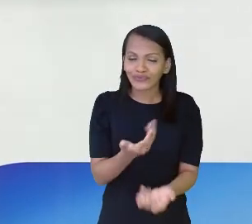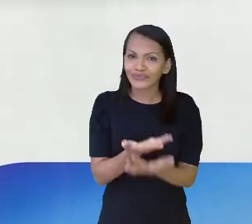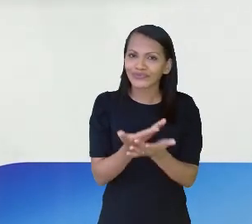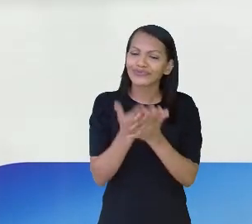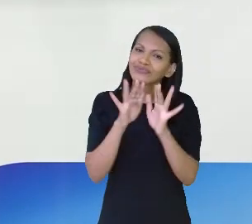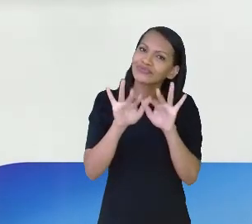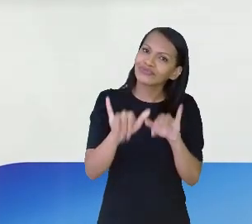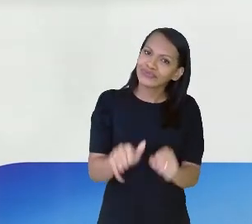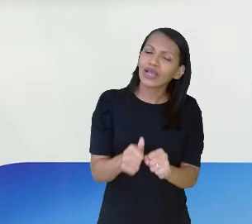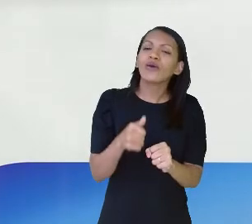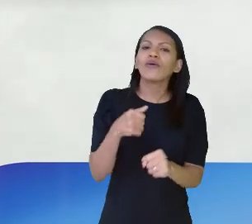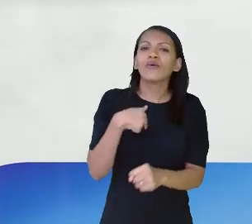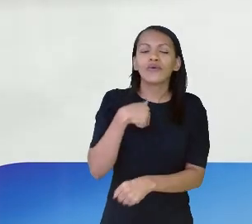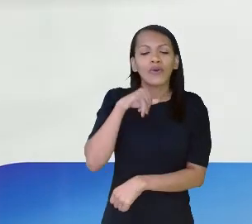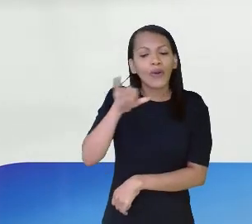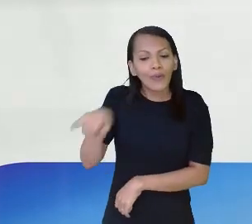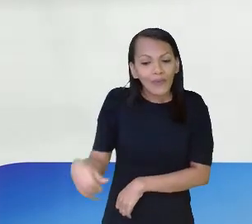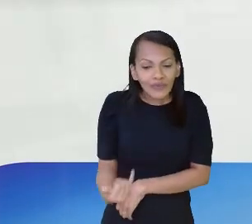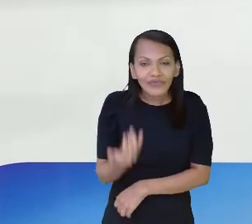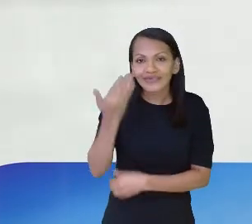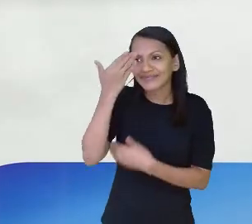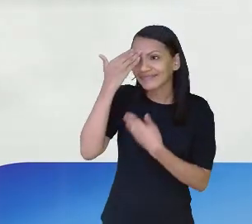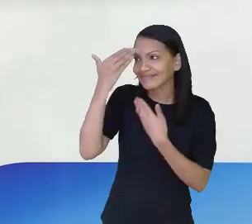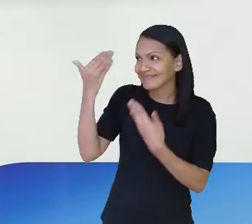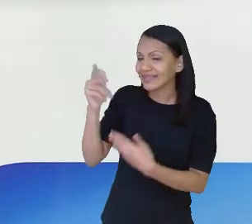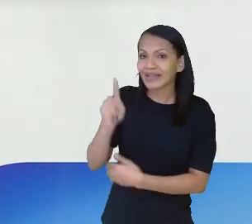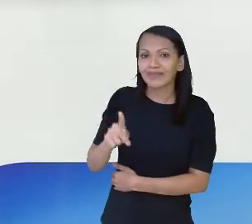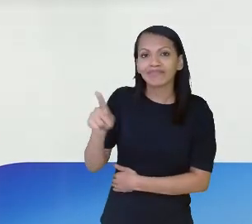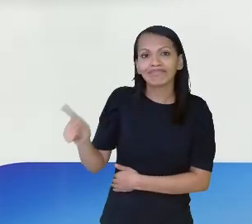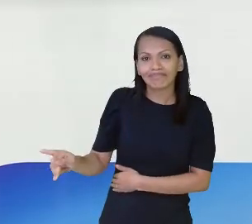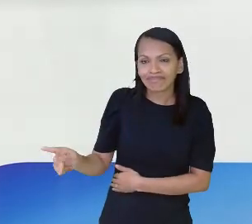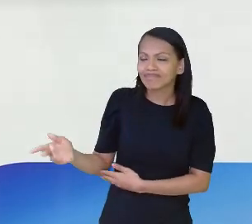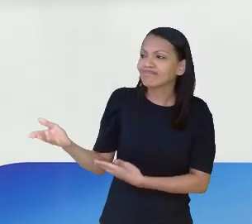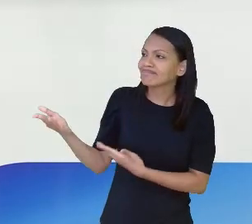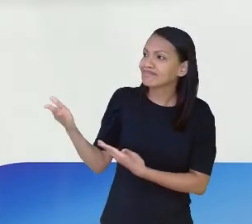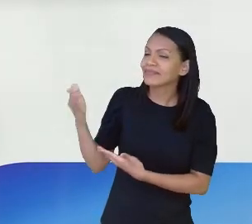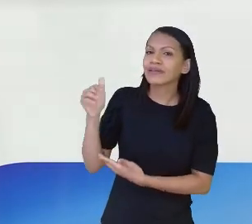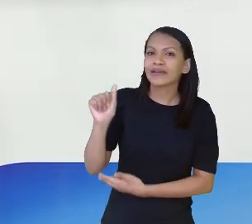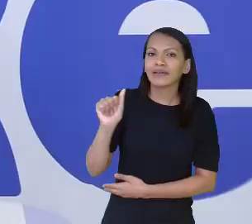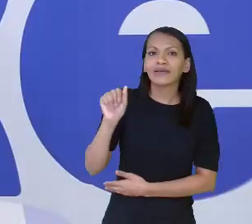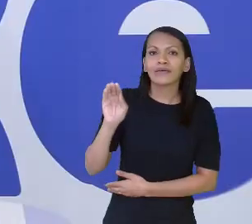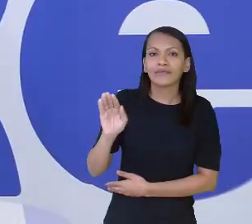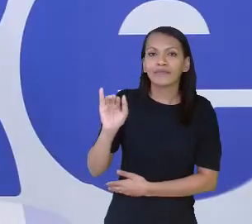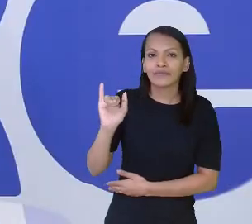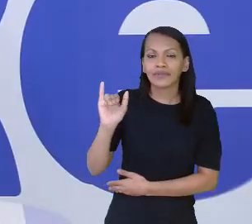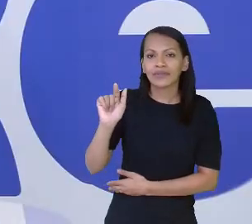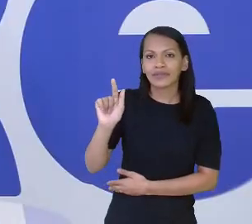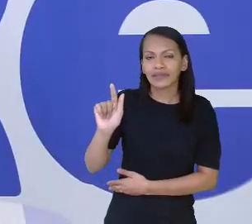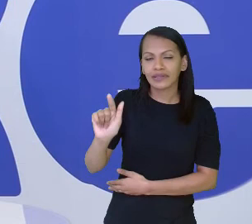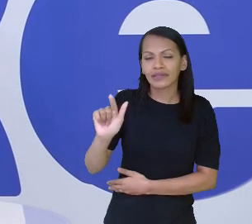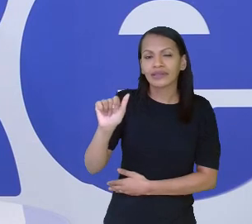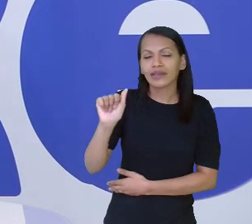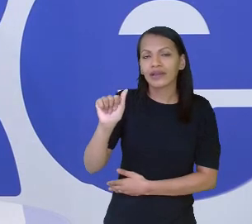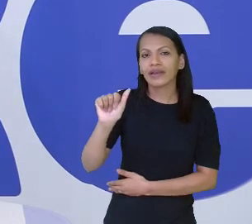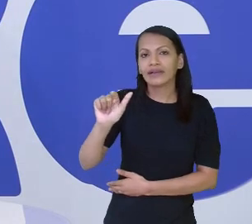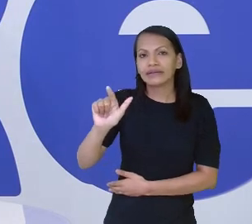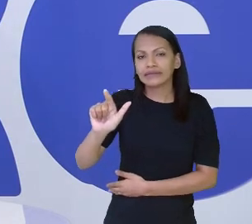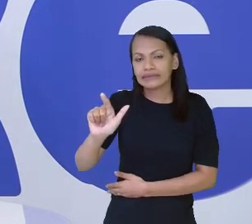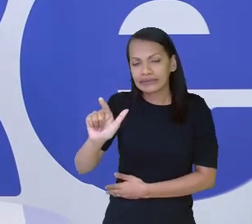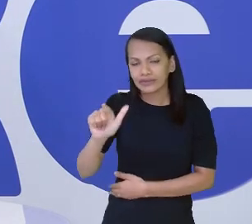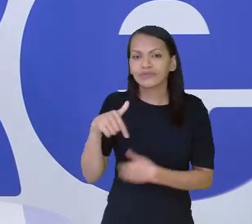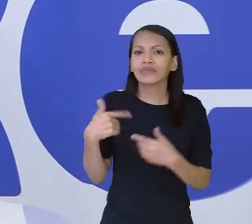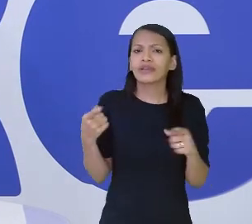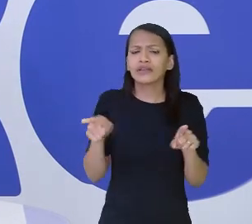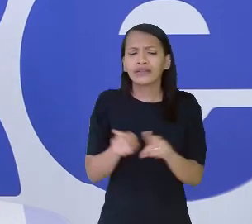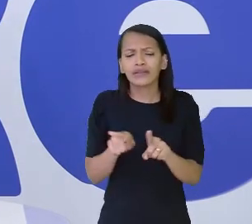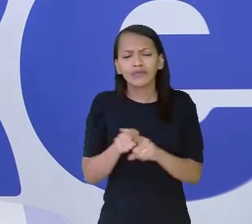fim. Eu aproveito para agradecer a presença da professora Abigail. Eu que agradeço. E no finzinho agora a Larissa também começou